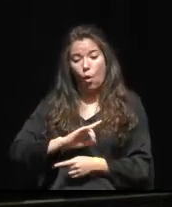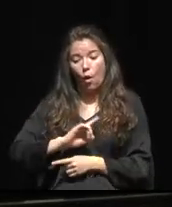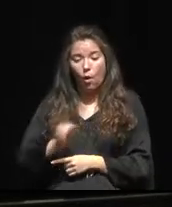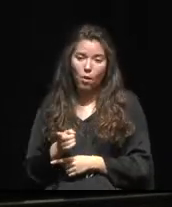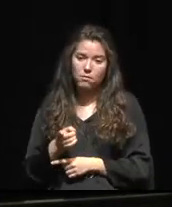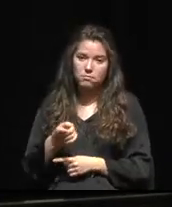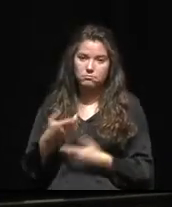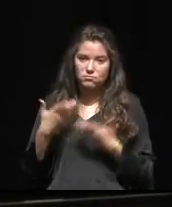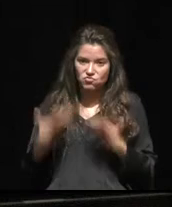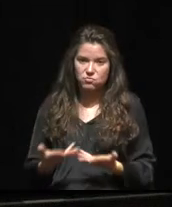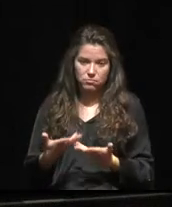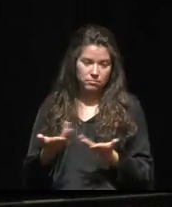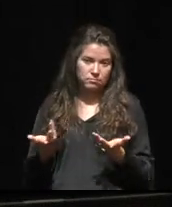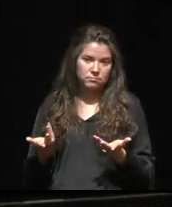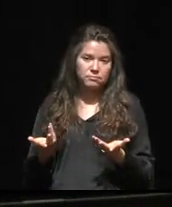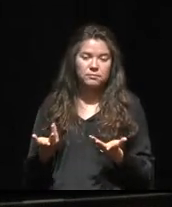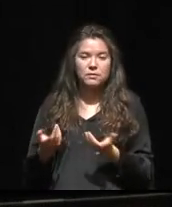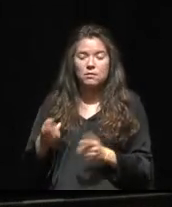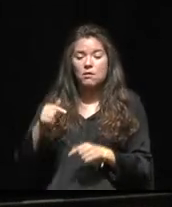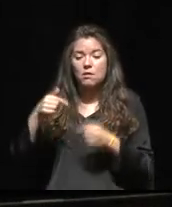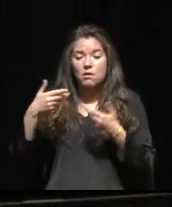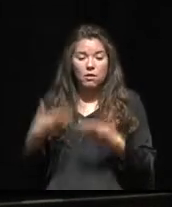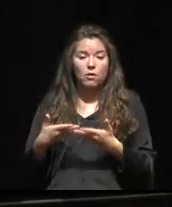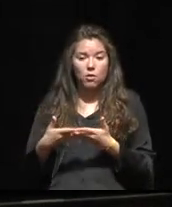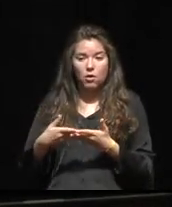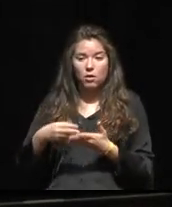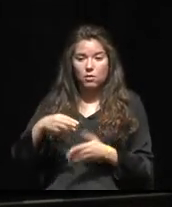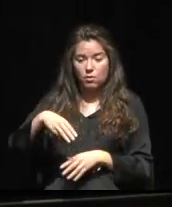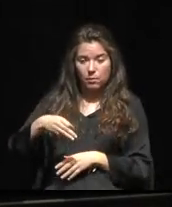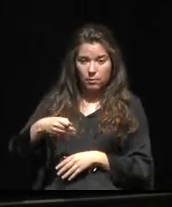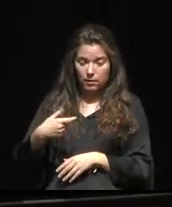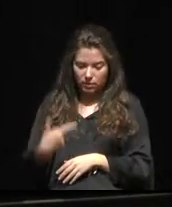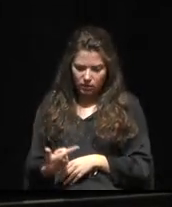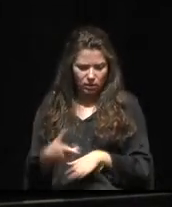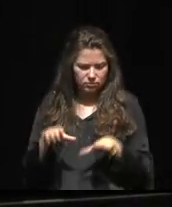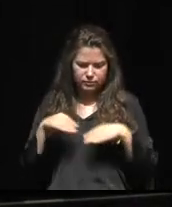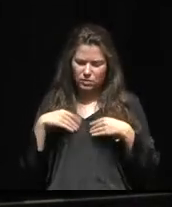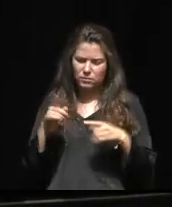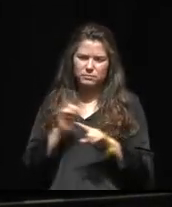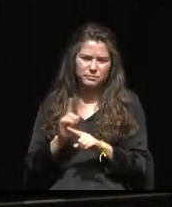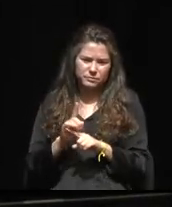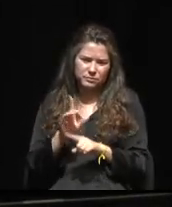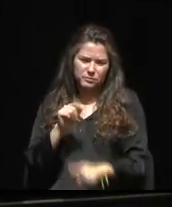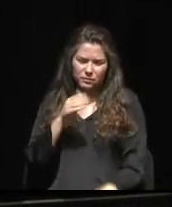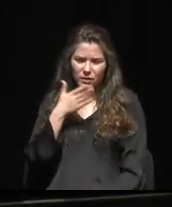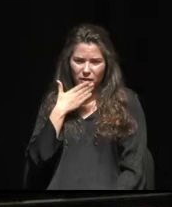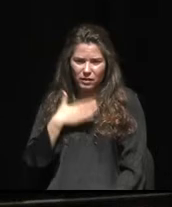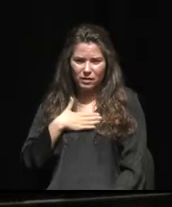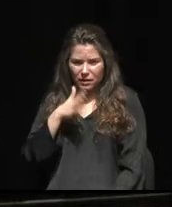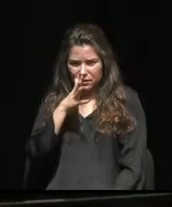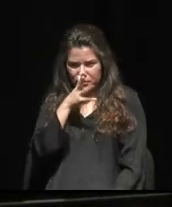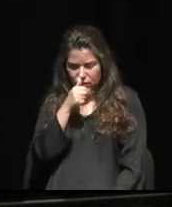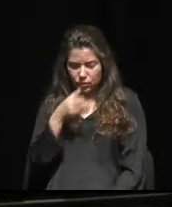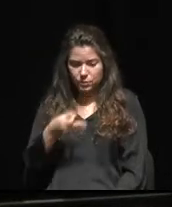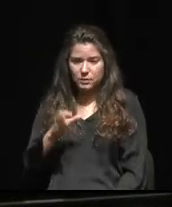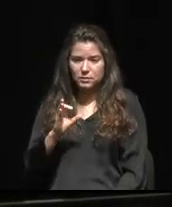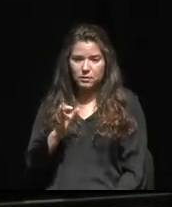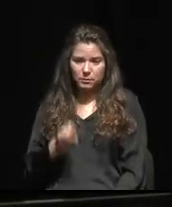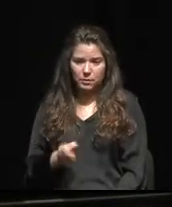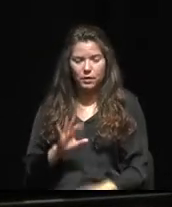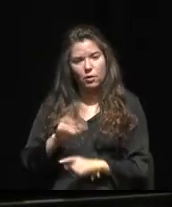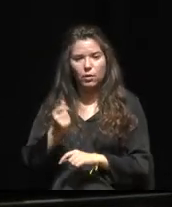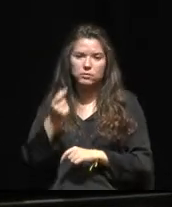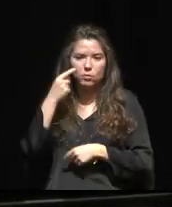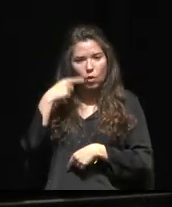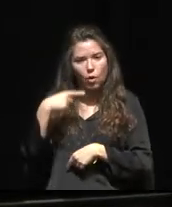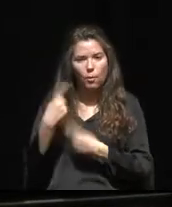quiser para nós é também para nós no partido da terra é também absolutamente inaceitável e até vergonhoso que o PCP quando expressa